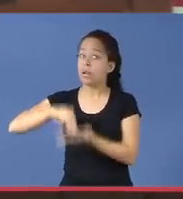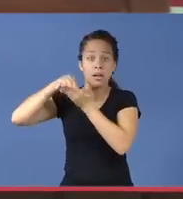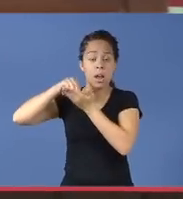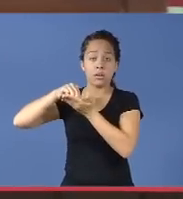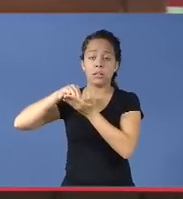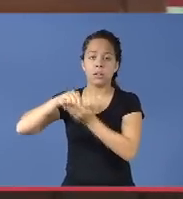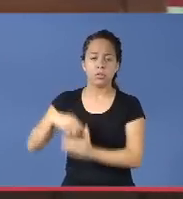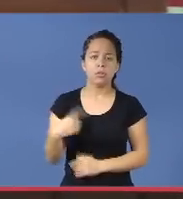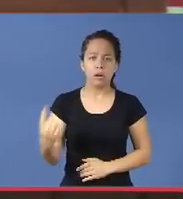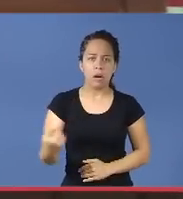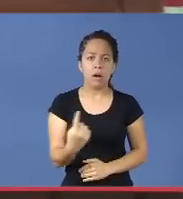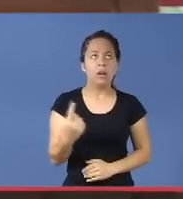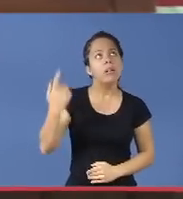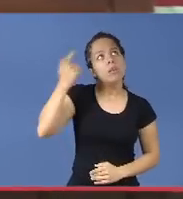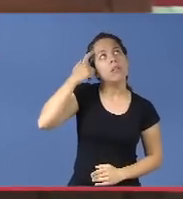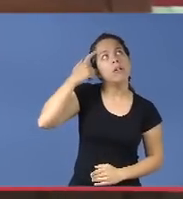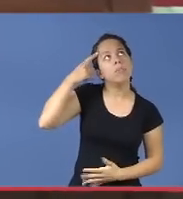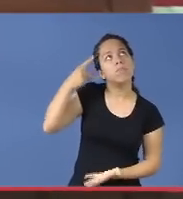reboque